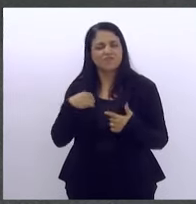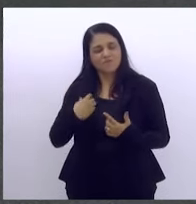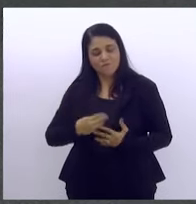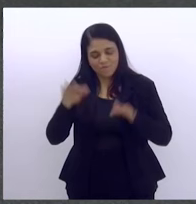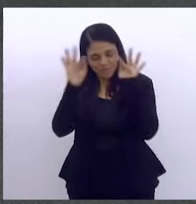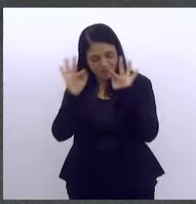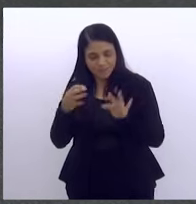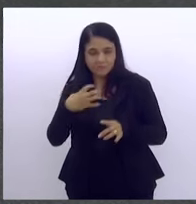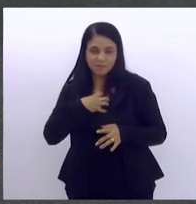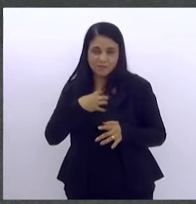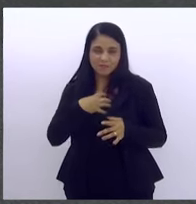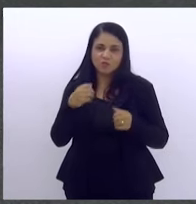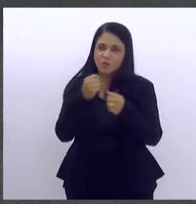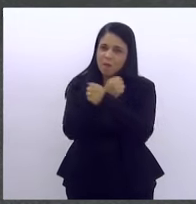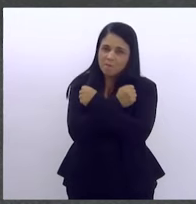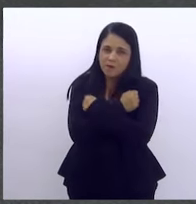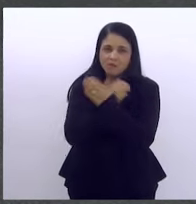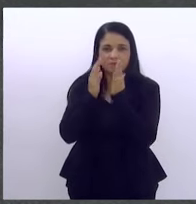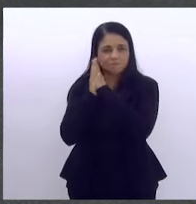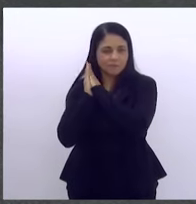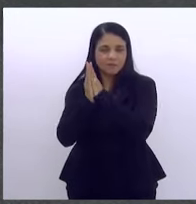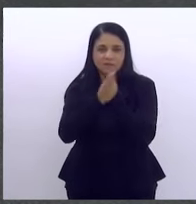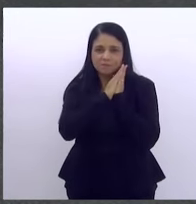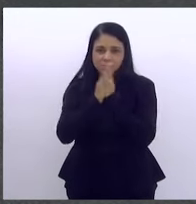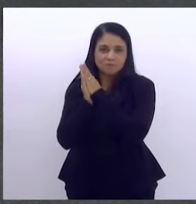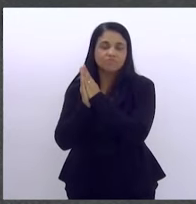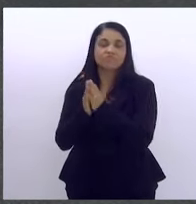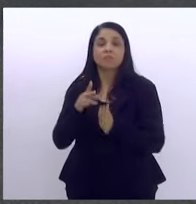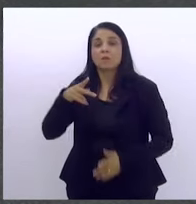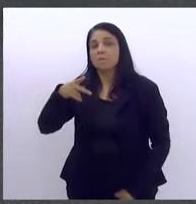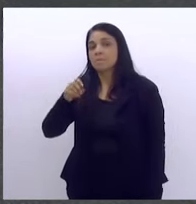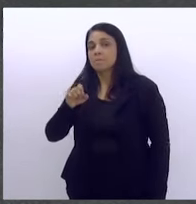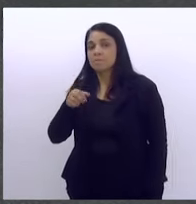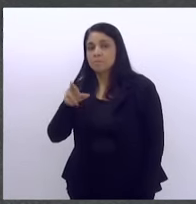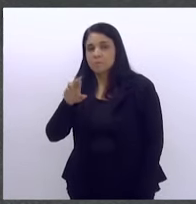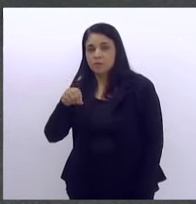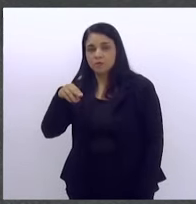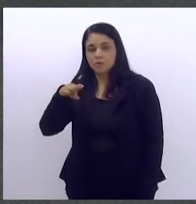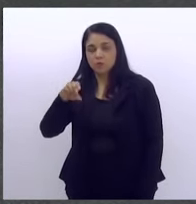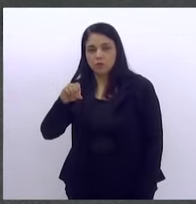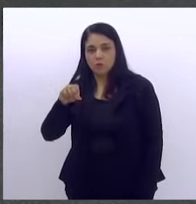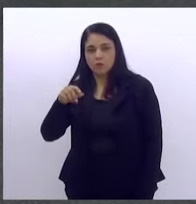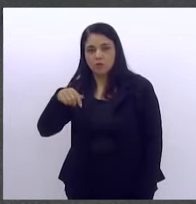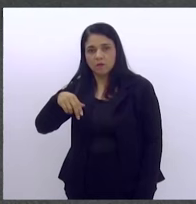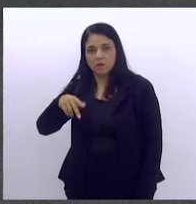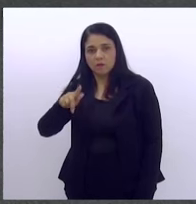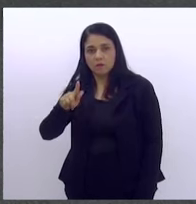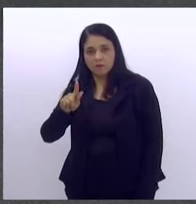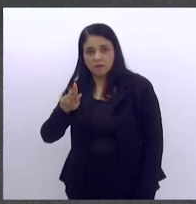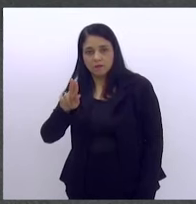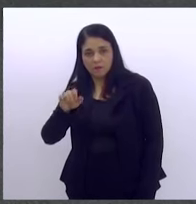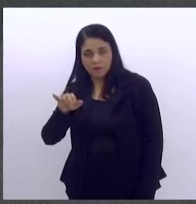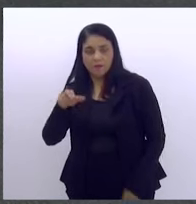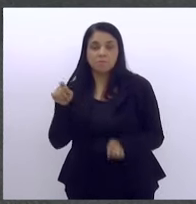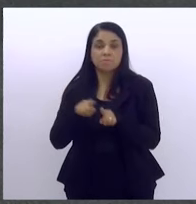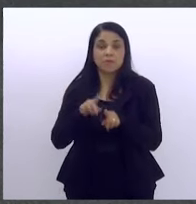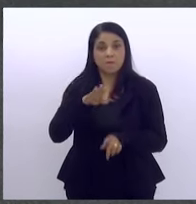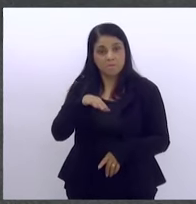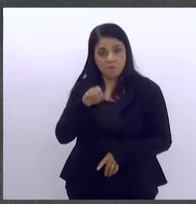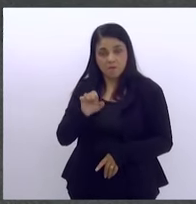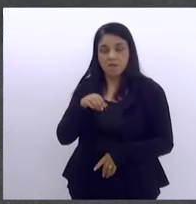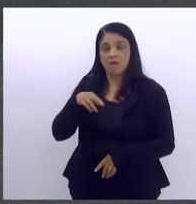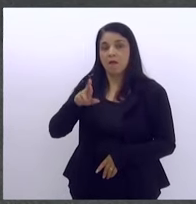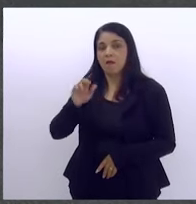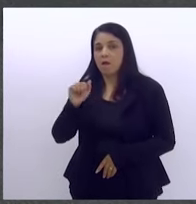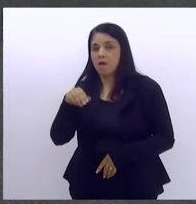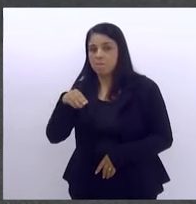os pais e as mães de santo, em especial ao pai Pedro Nogueira, à minha mãe Ramila, e a gente percebe que estamos